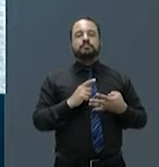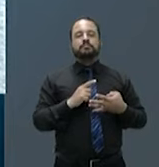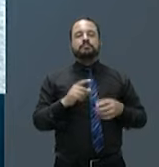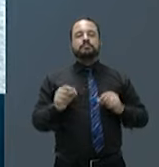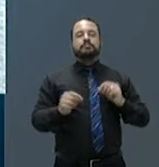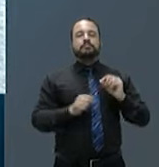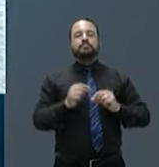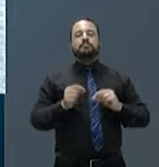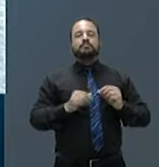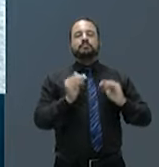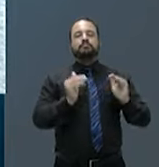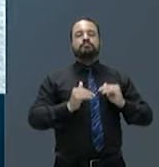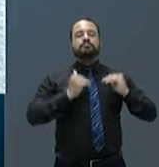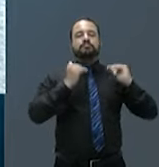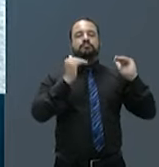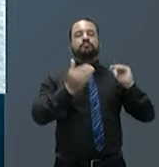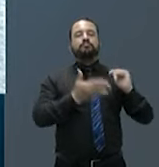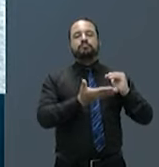autoridade.